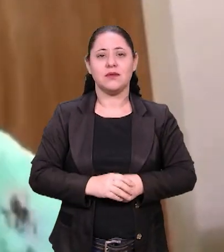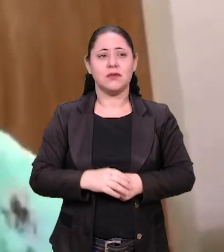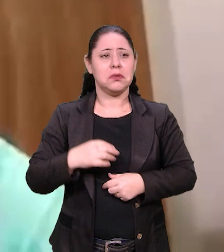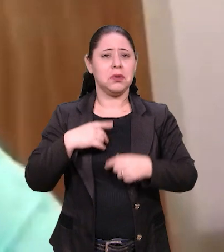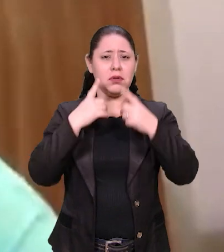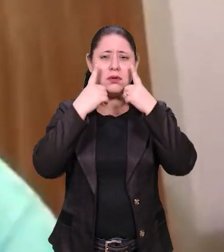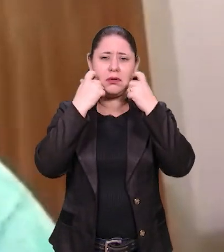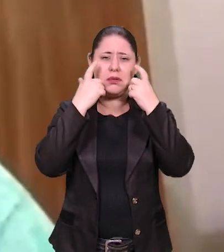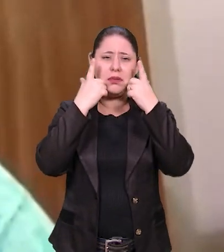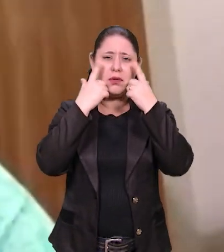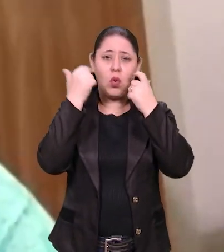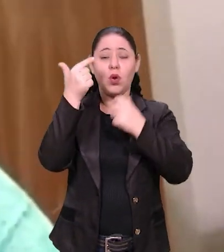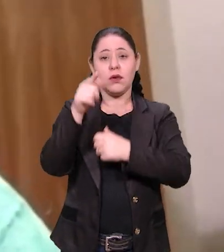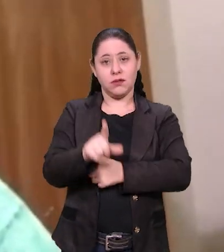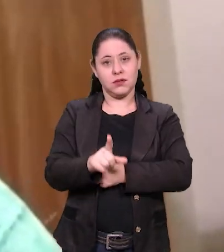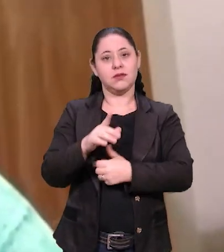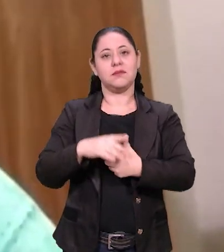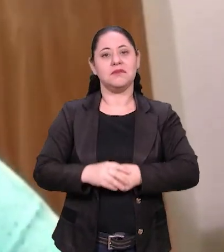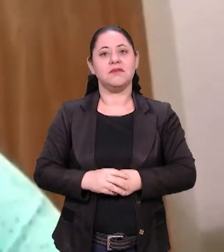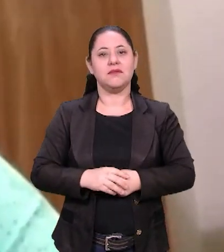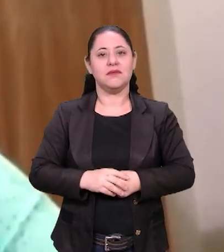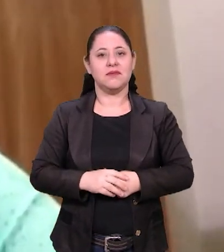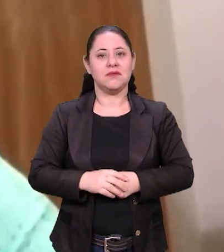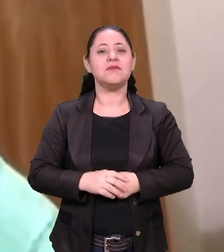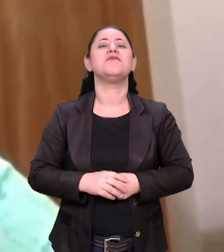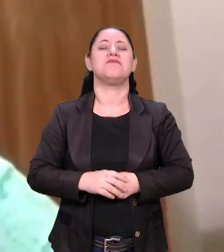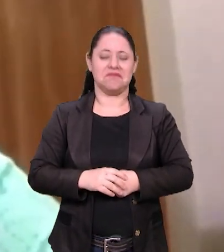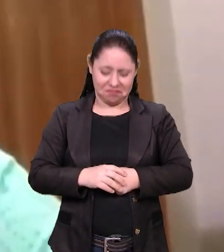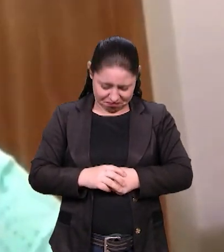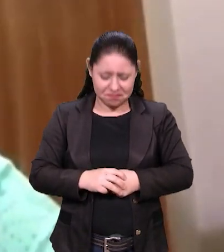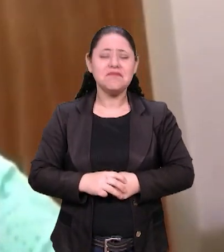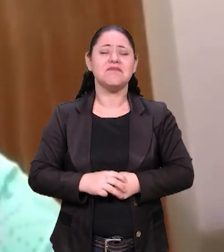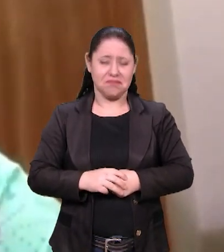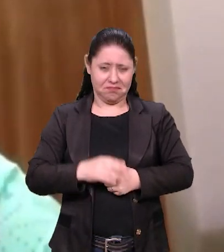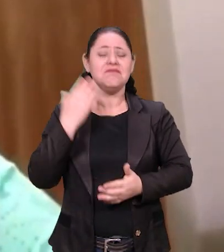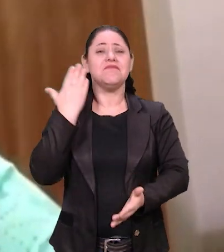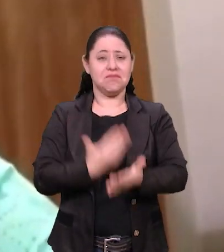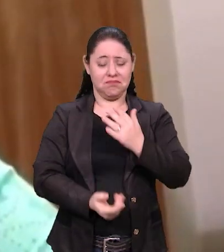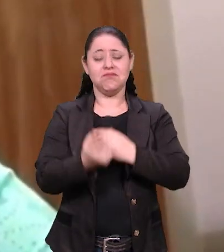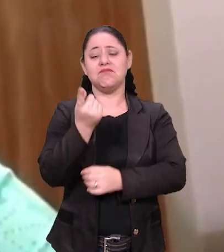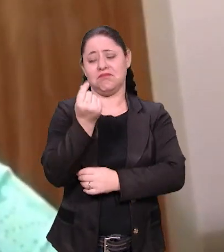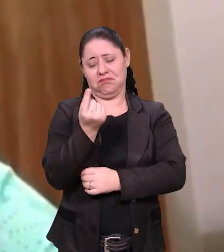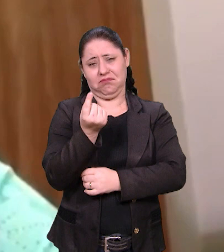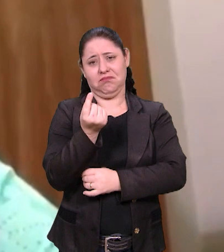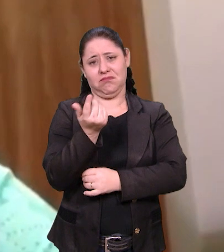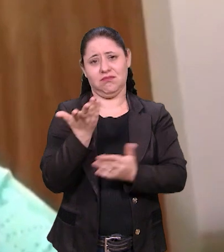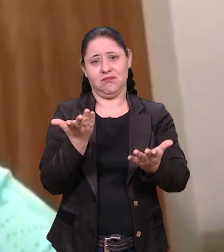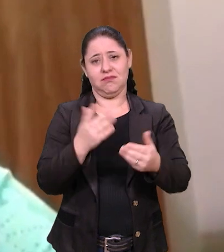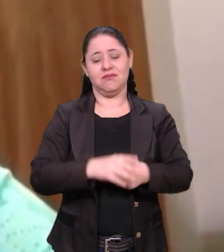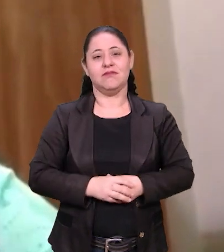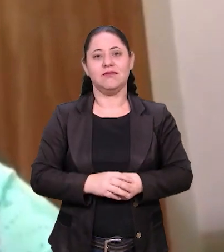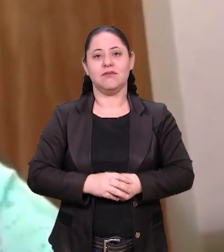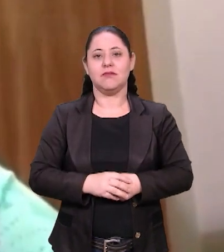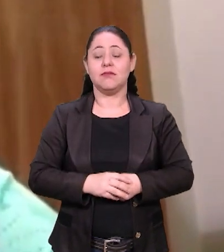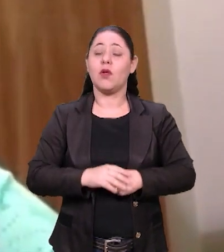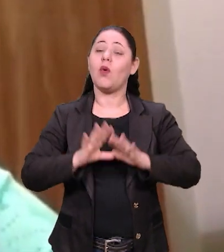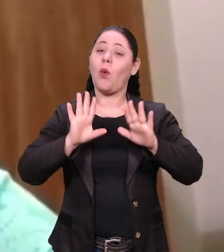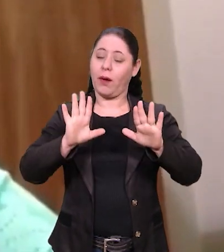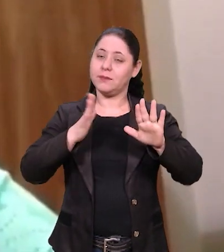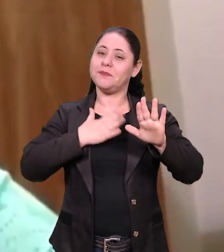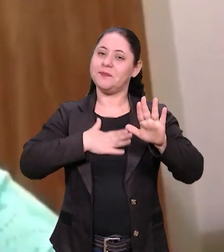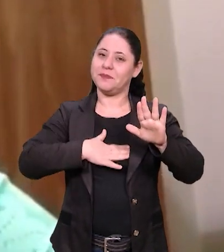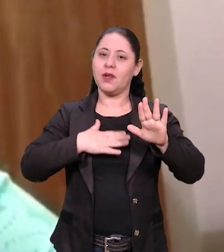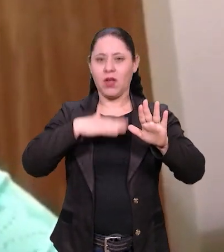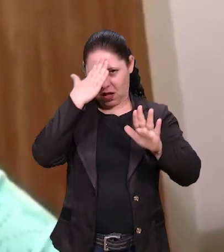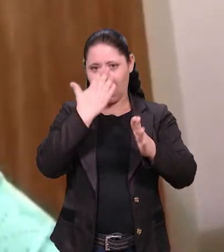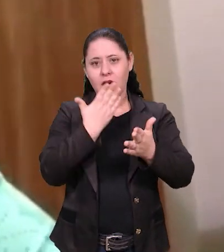né? Aí, sim, eu perdi meu dinheiro. Aí ela disse assim: bom, Karine, tu acredita que tem alguém que